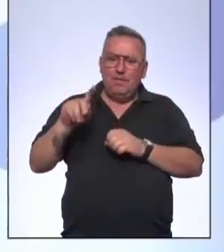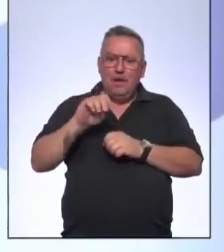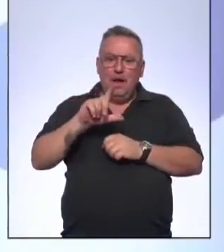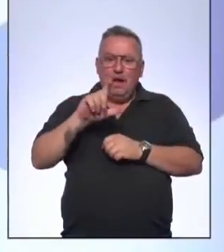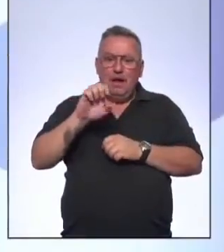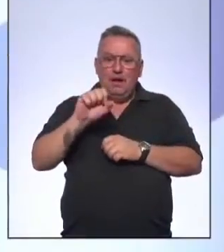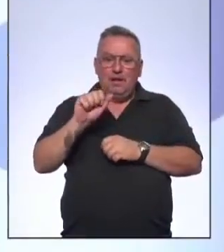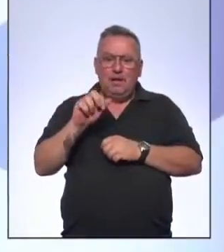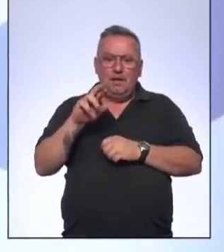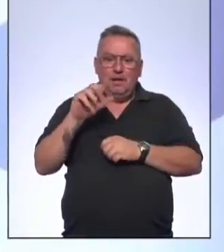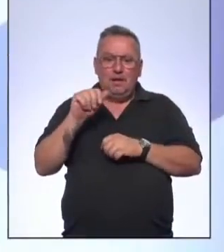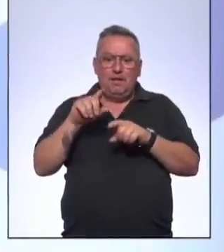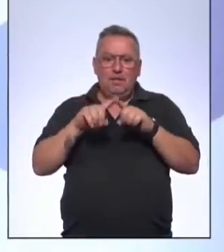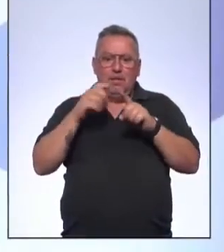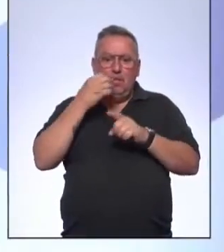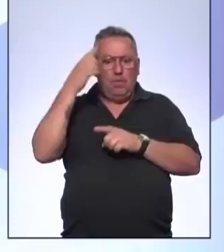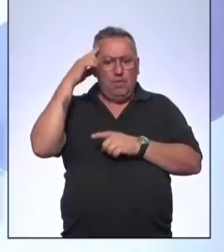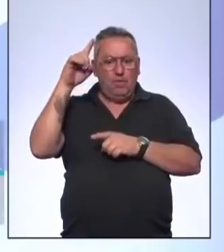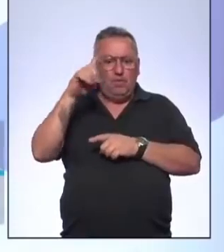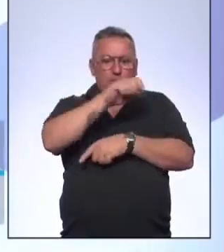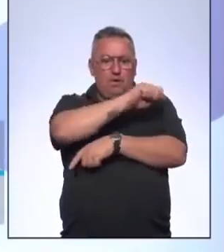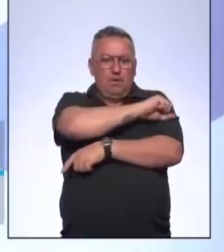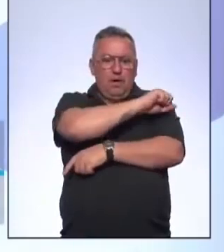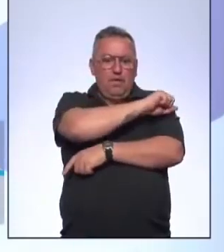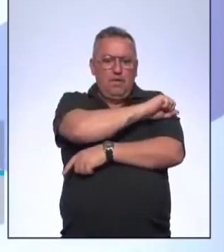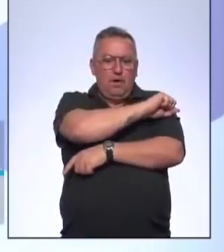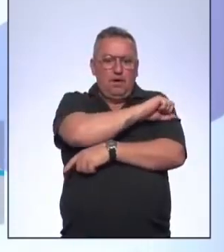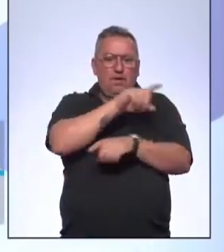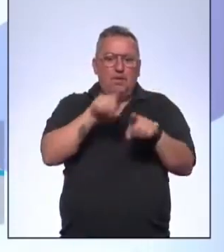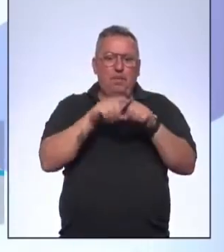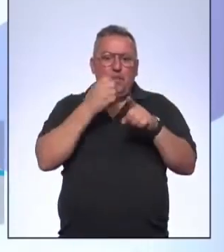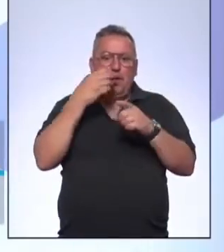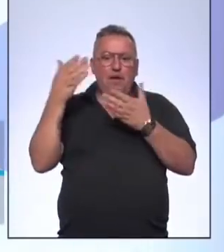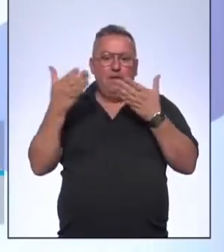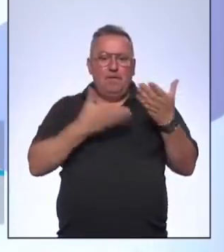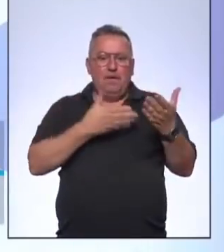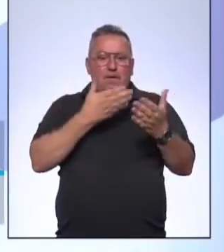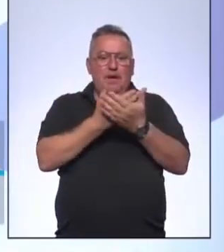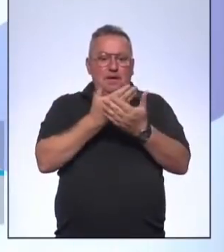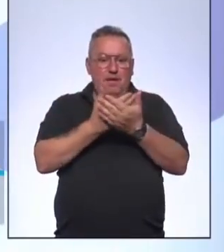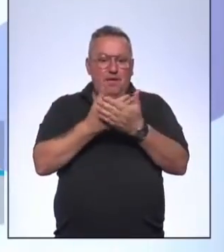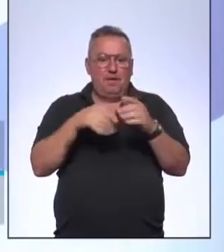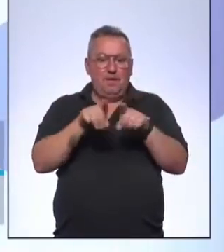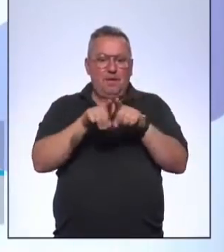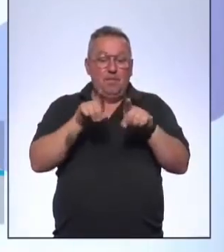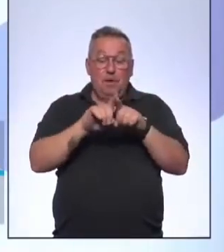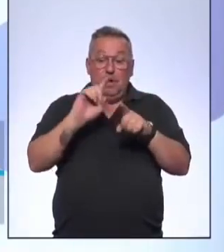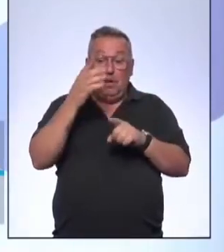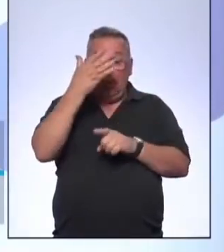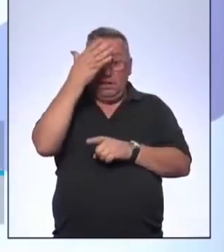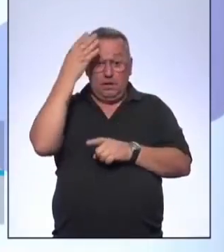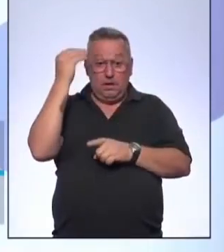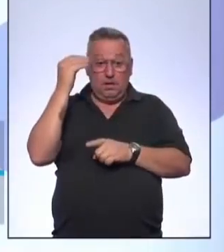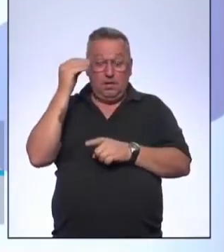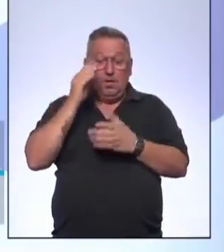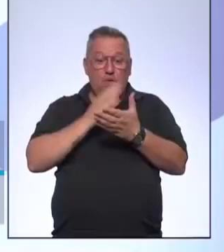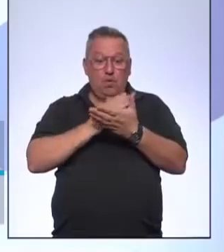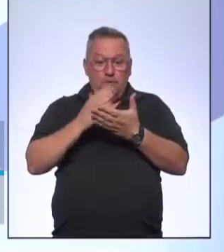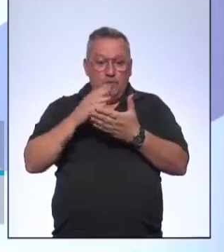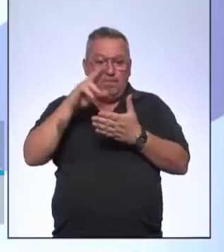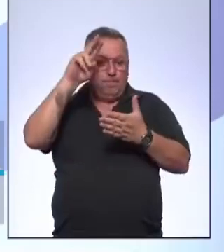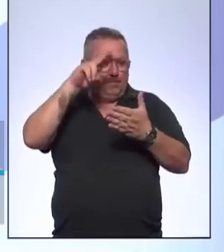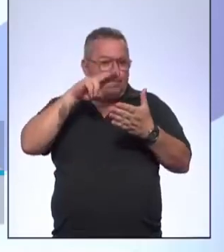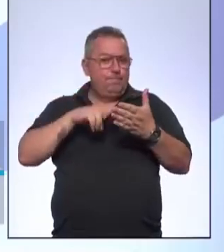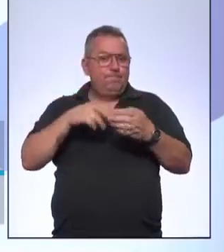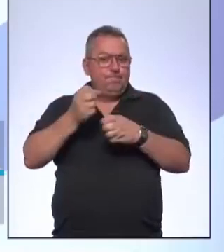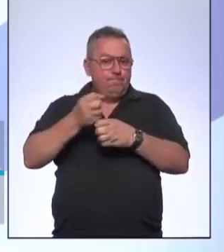Alessandra. Bom dia, alunos do 8º ano. Bem-vindos a essa aula. Não esqueçam, né, como eu estarei aqui lendo o